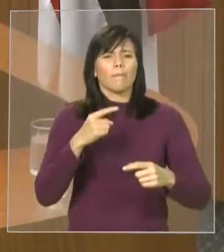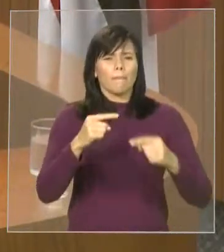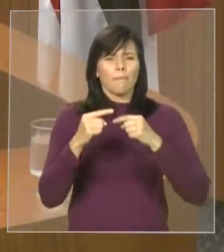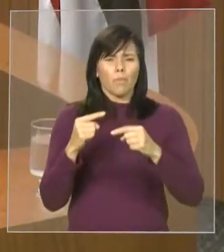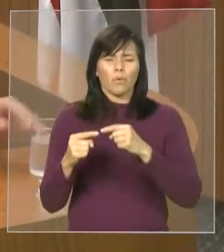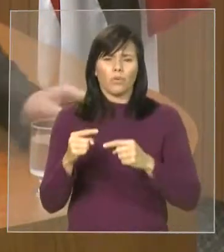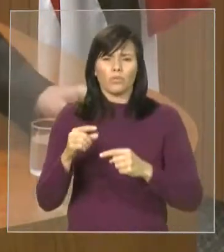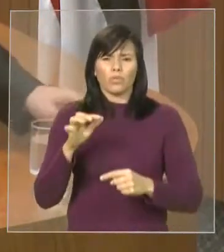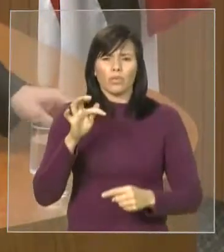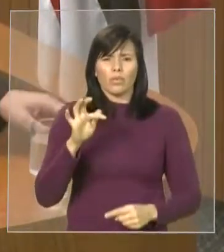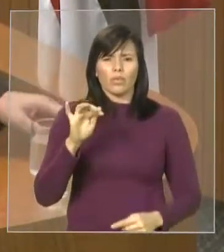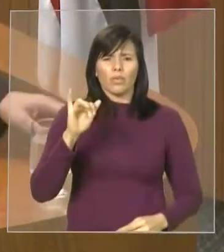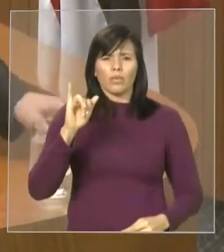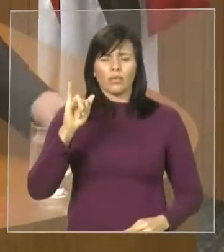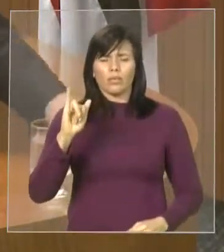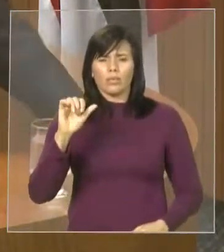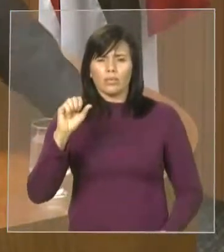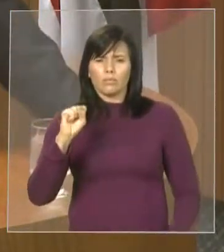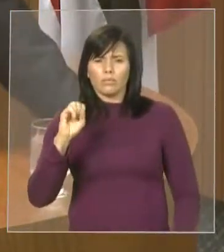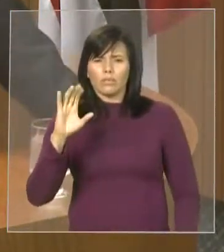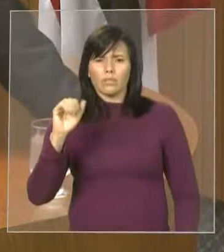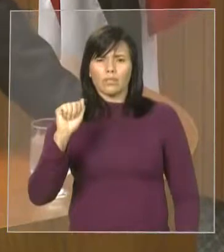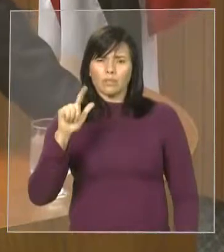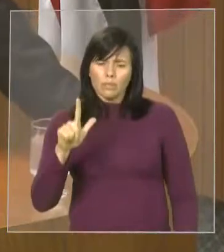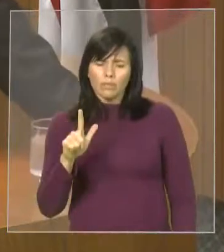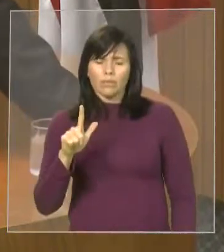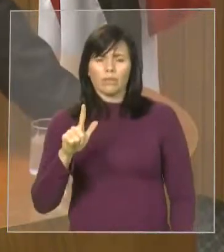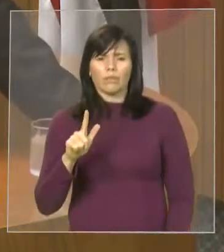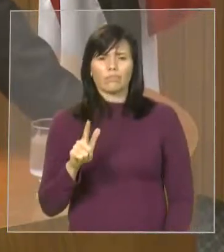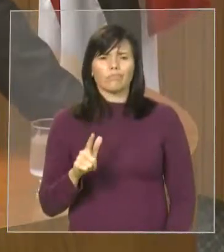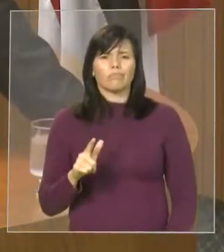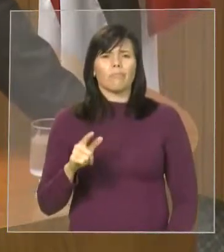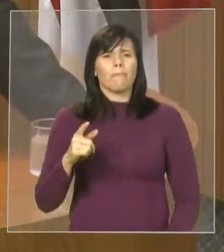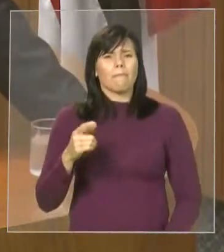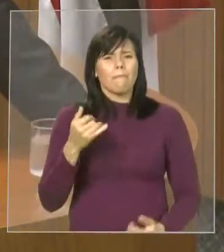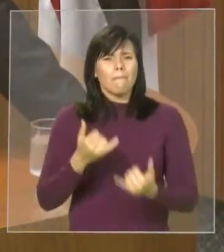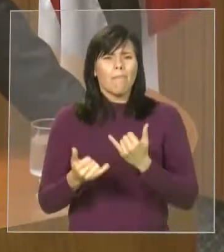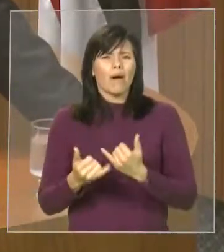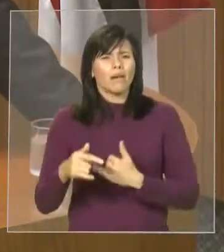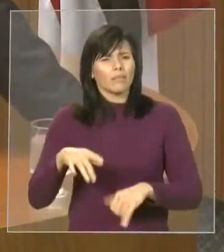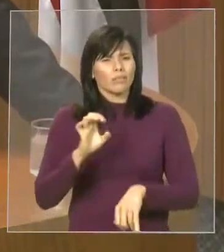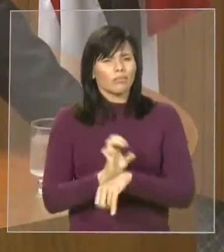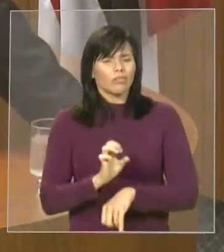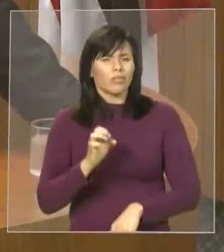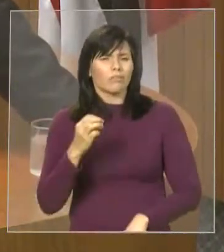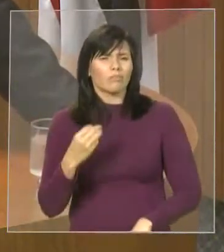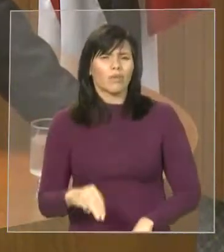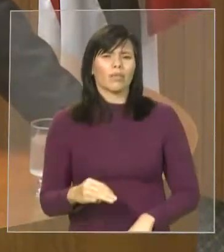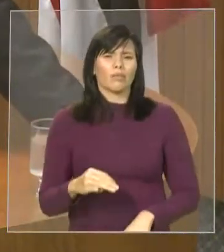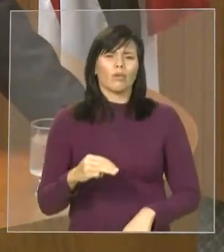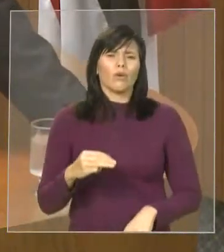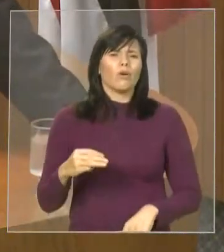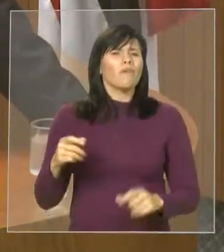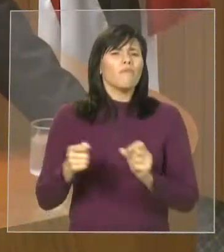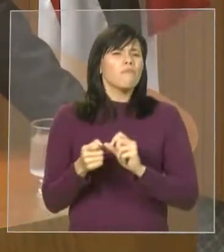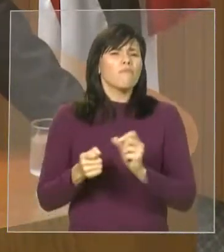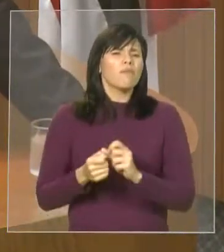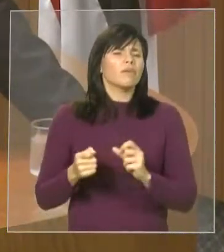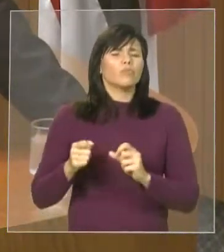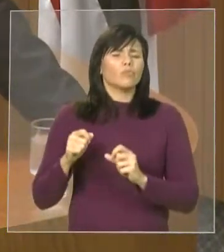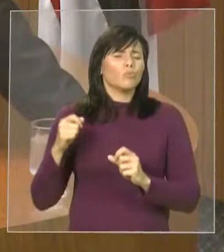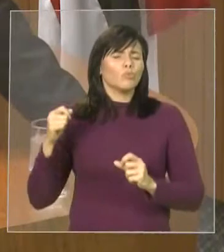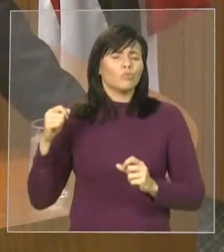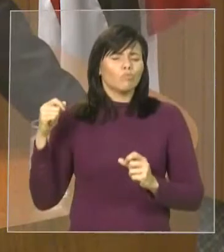situação. Conversem com qualquer pequeno comerciante do Estado do Maranhão, dos municípios mais distantes,